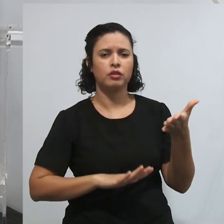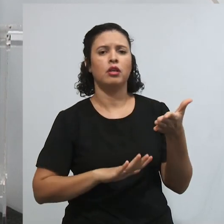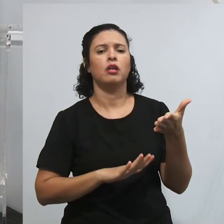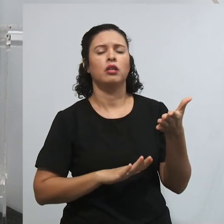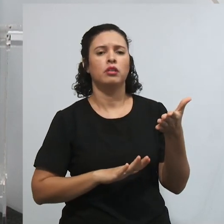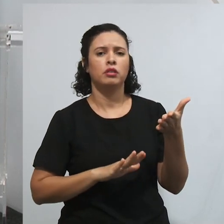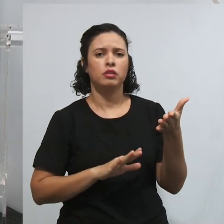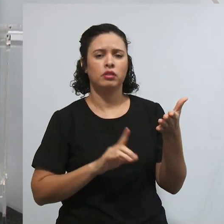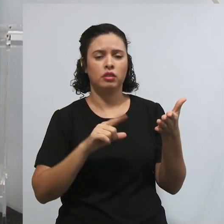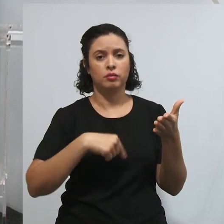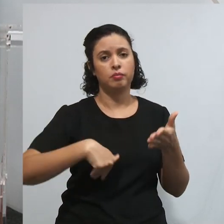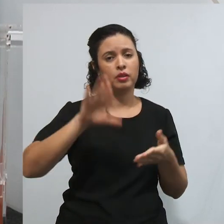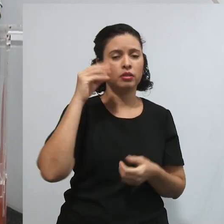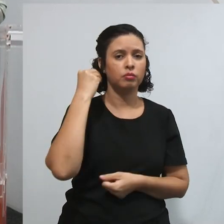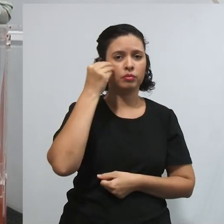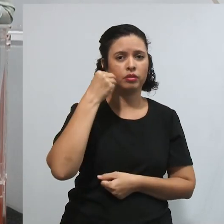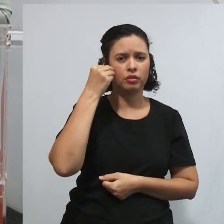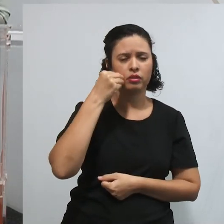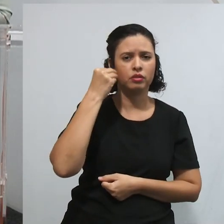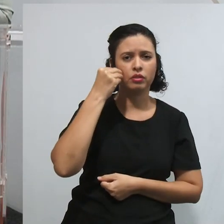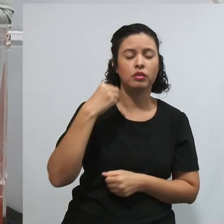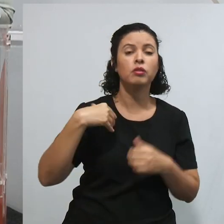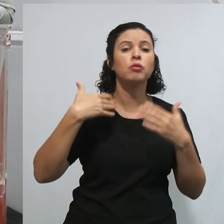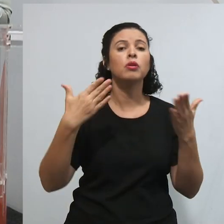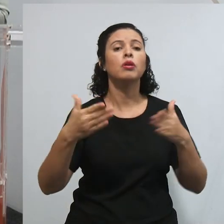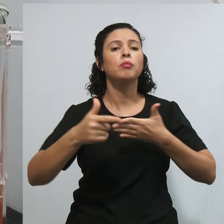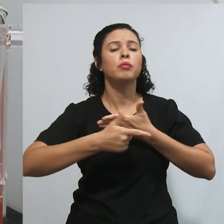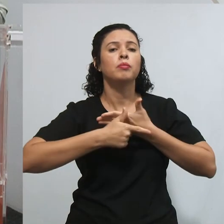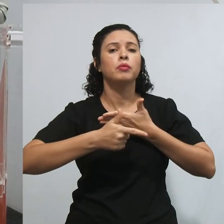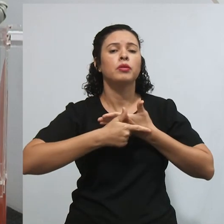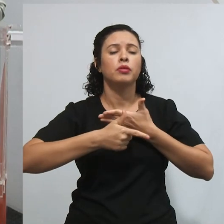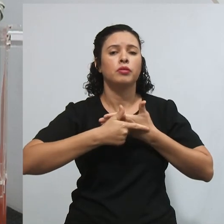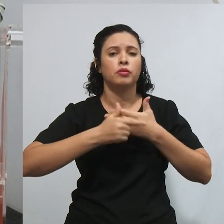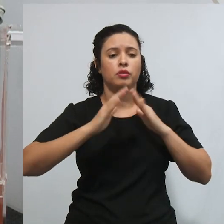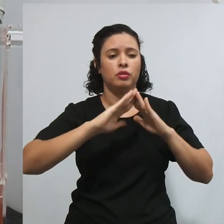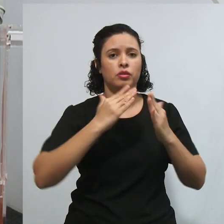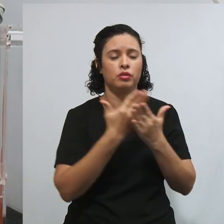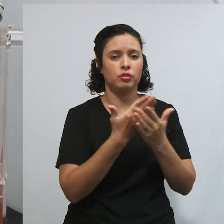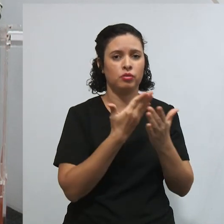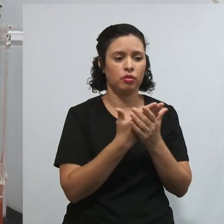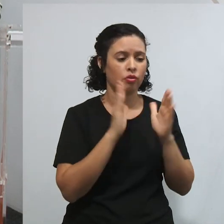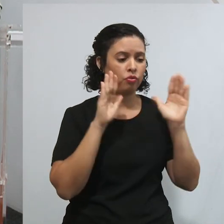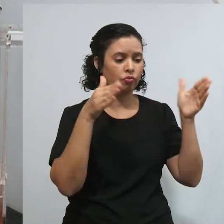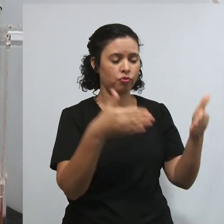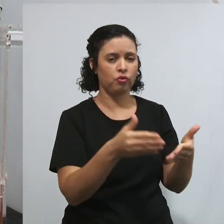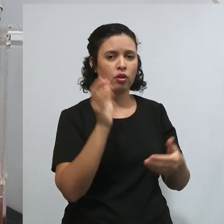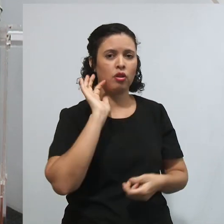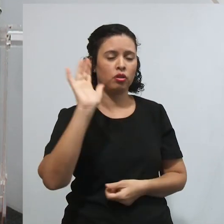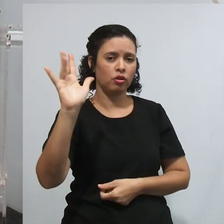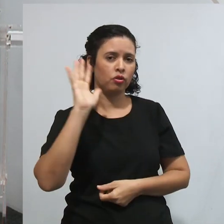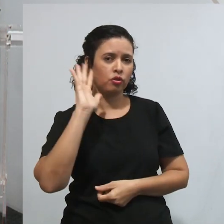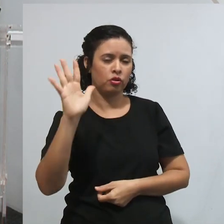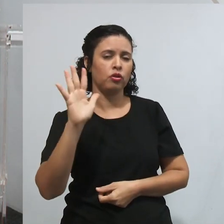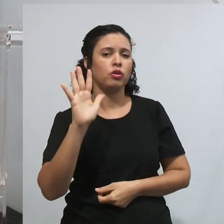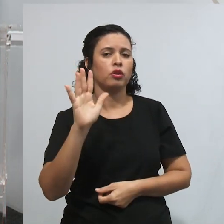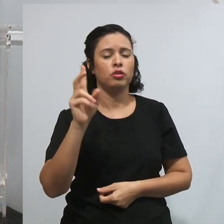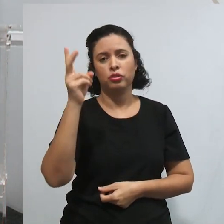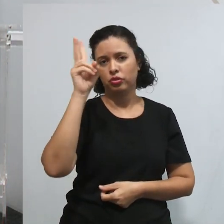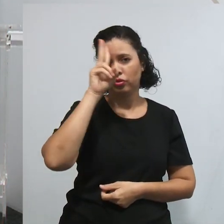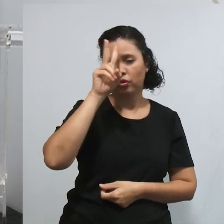atividades, é o sujeito mais experiente, qual seria o papel da escola dentro dessa perspectiva da teoria